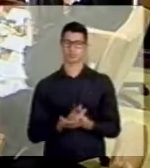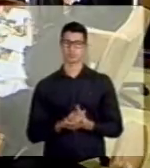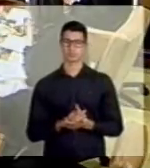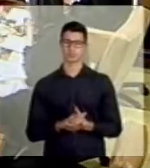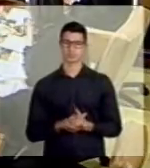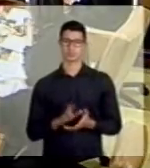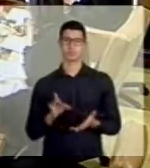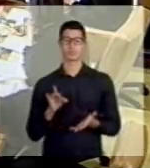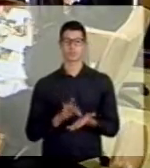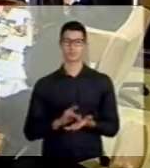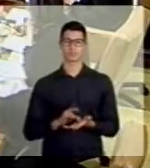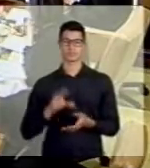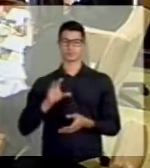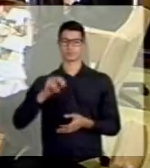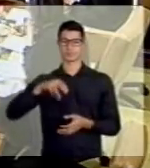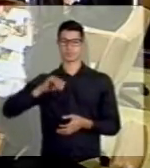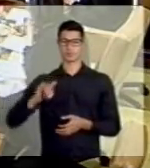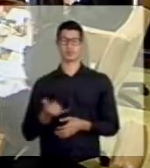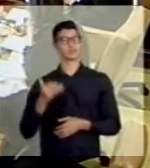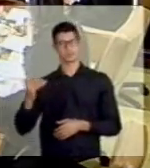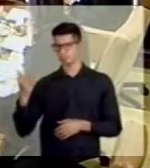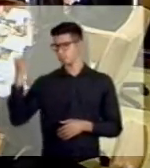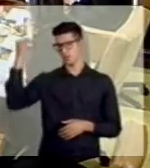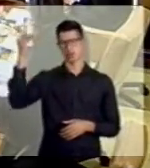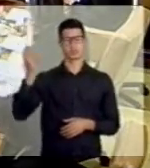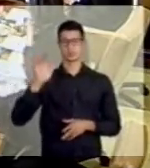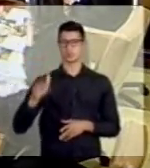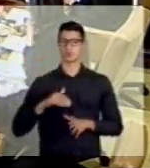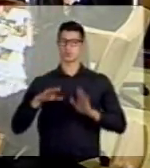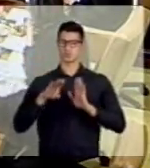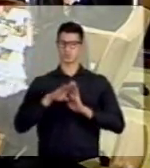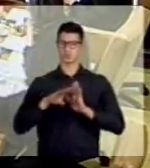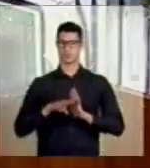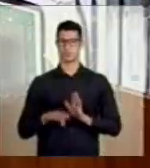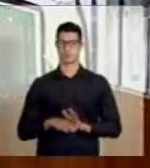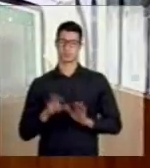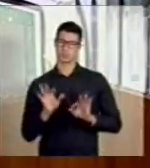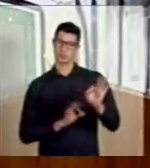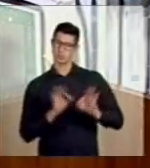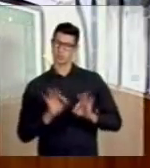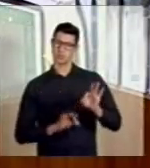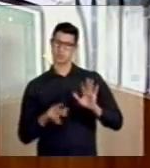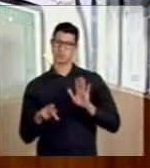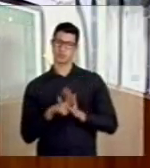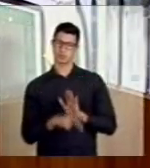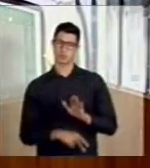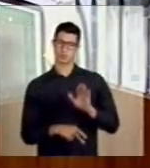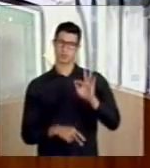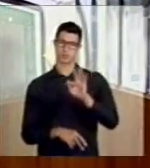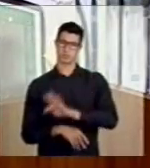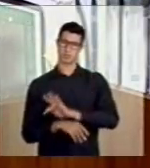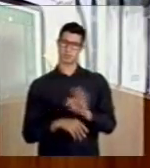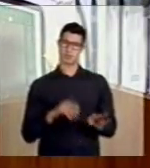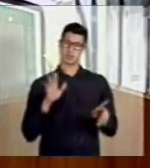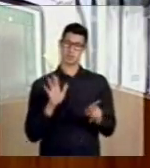na verdade, o CNJ foi até além, ao estabelecer um procedimento para efeito de formalização do